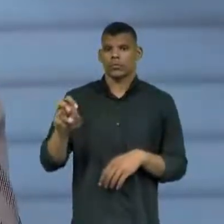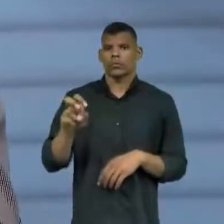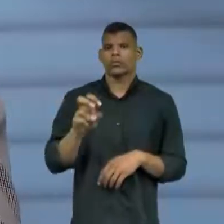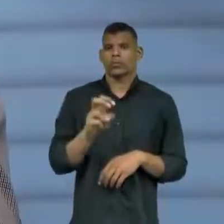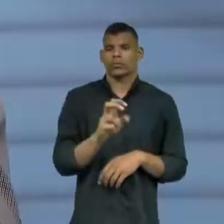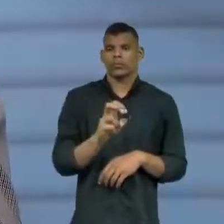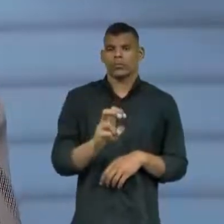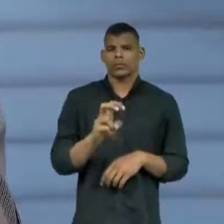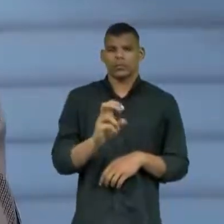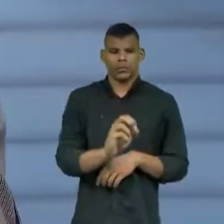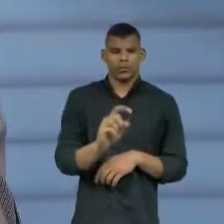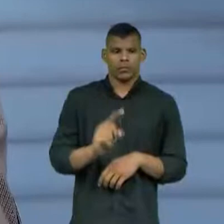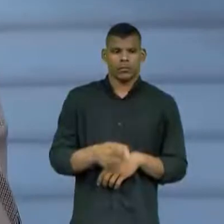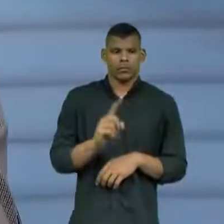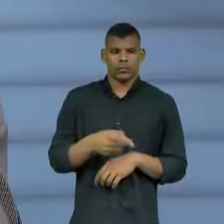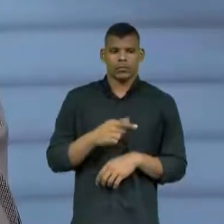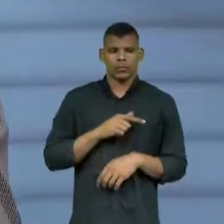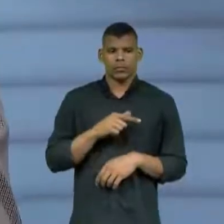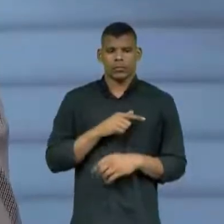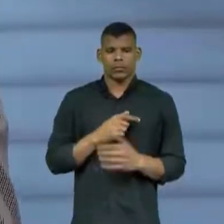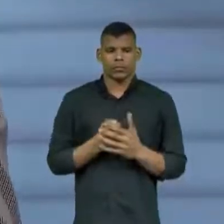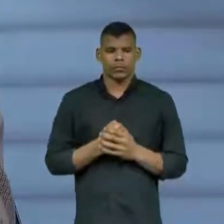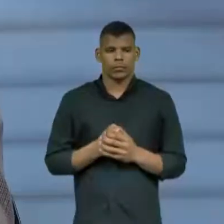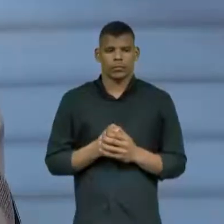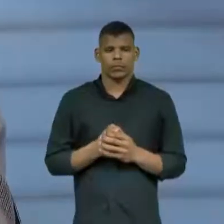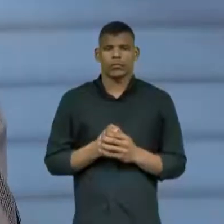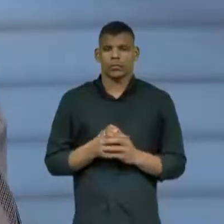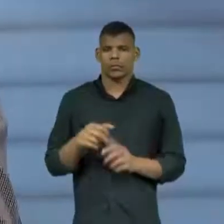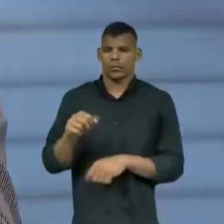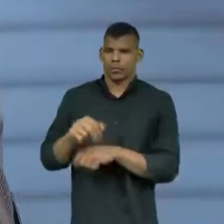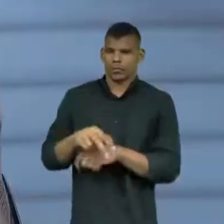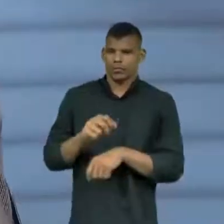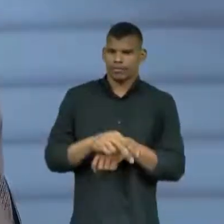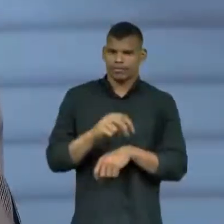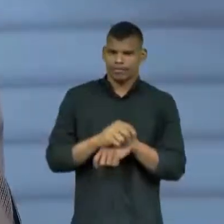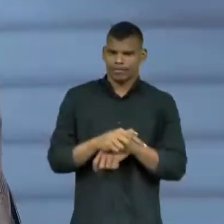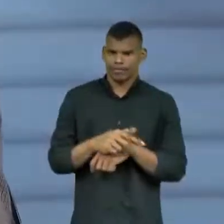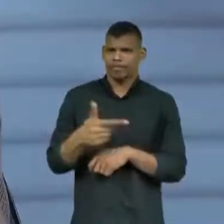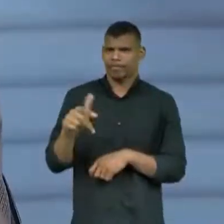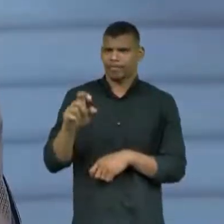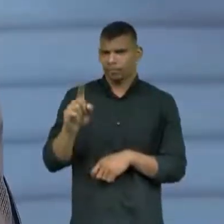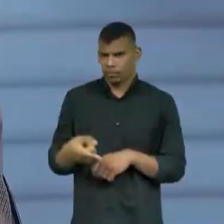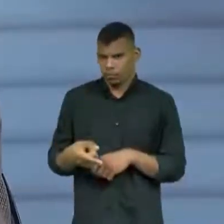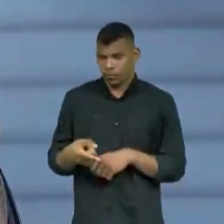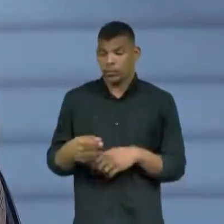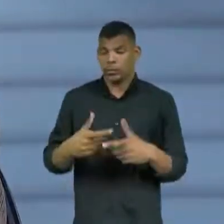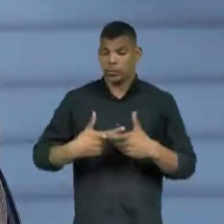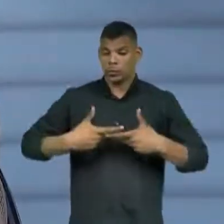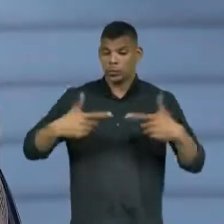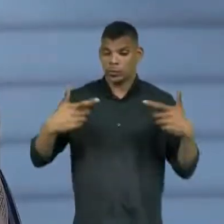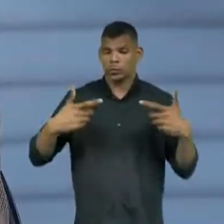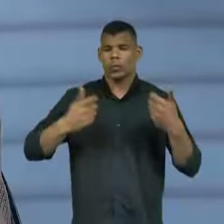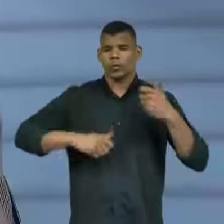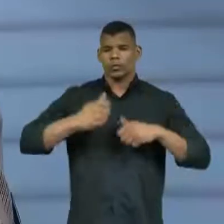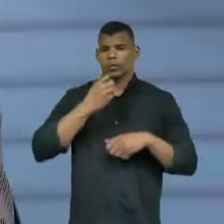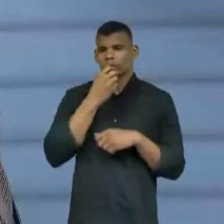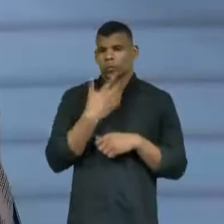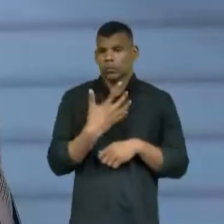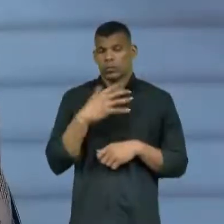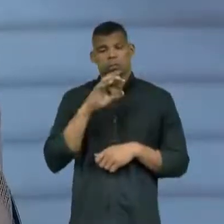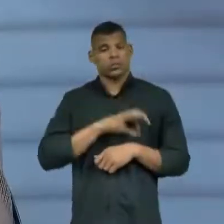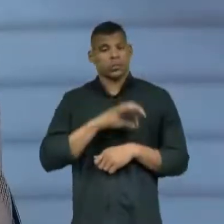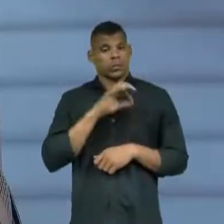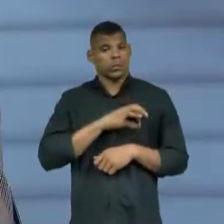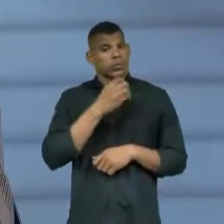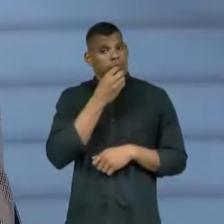mil empregos. Então, é uma quantidade de empregos realmente fabulosa, empregos com qualidade e com uma boa remuneração.